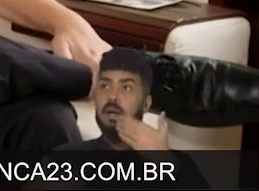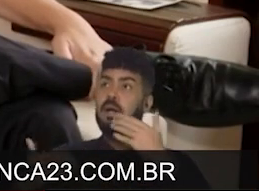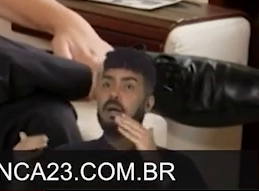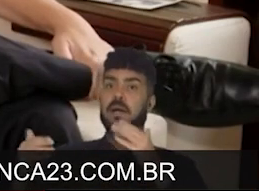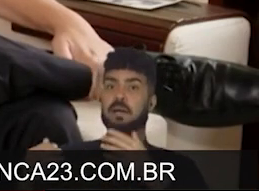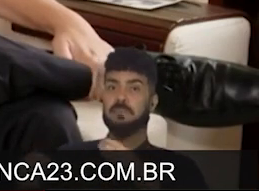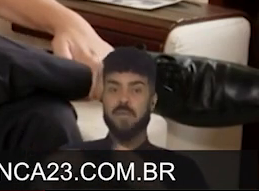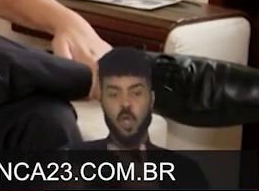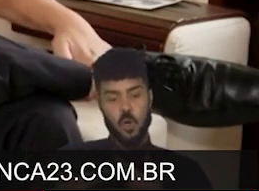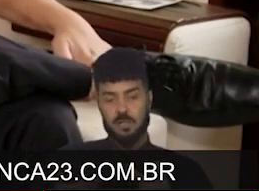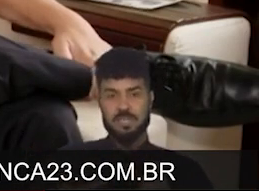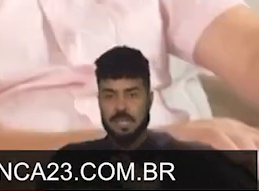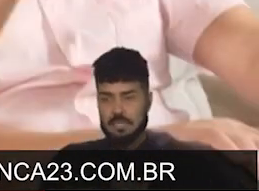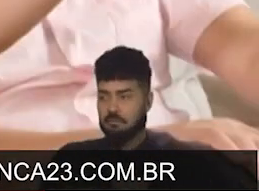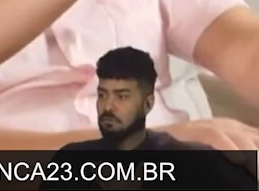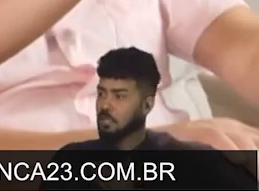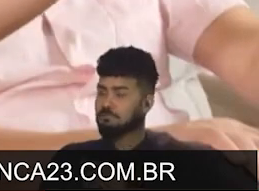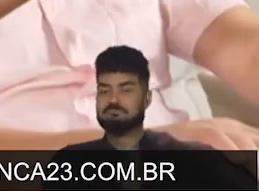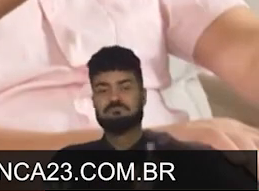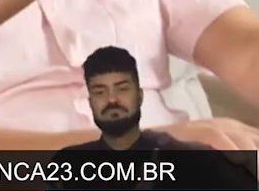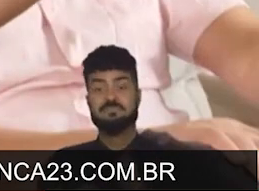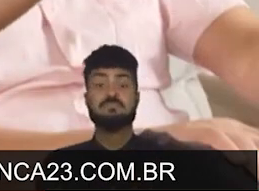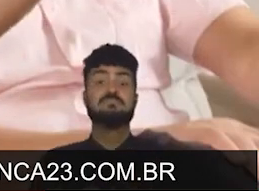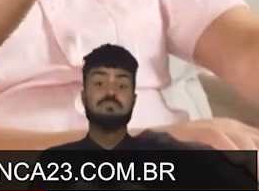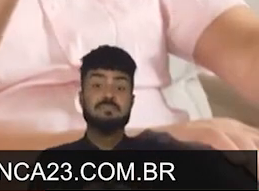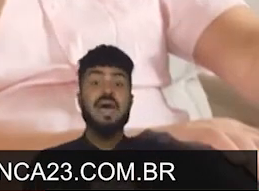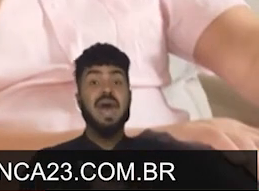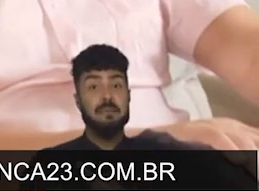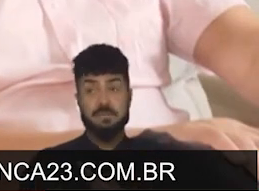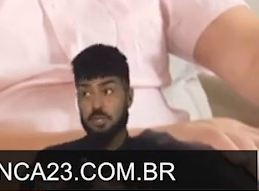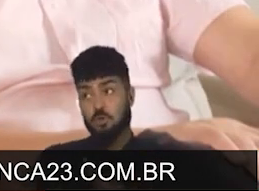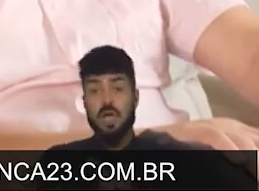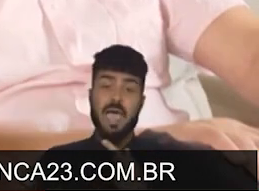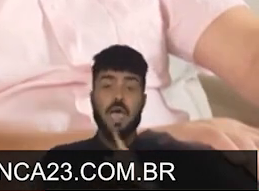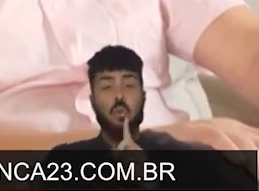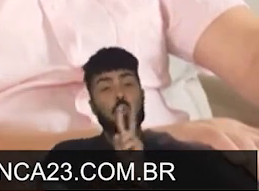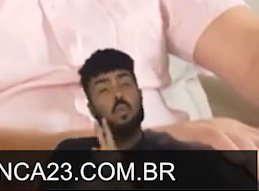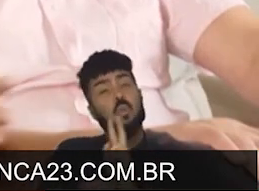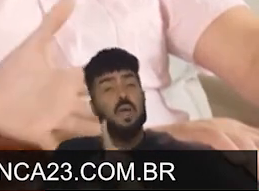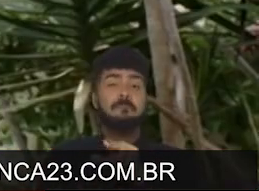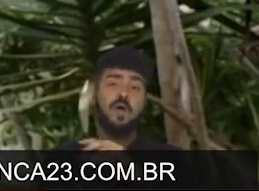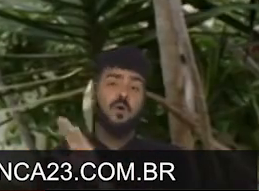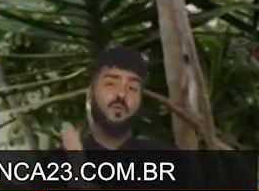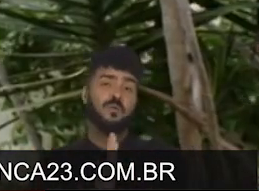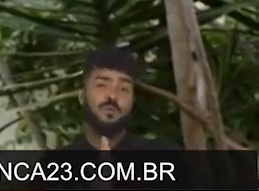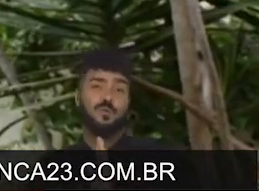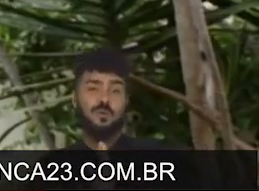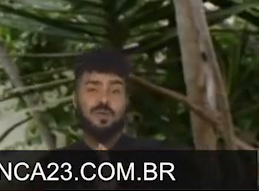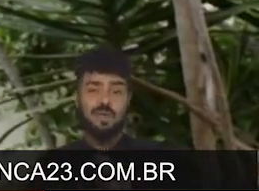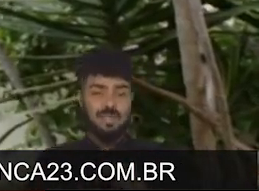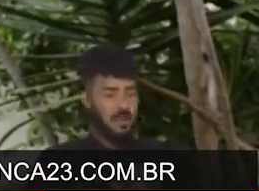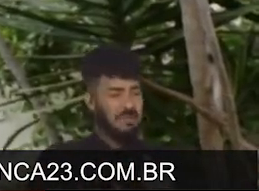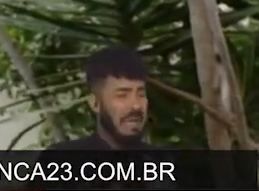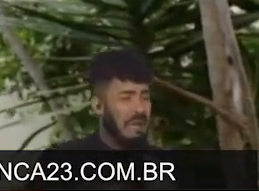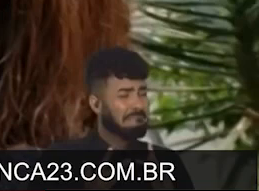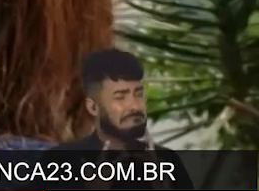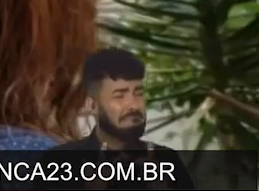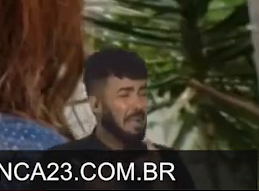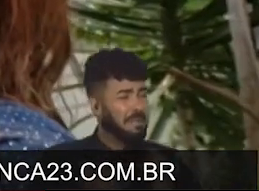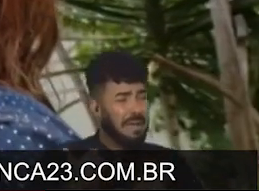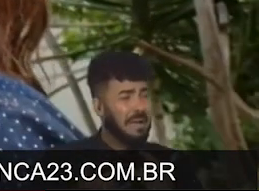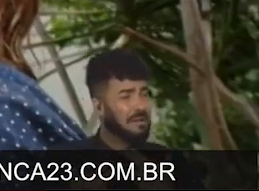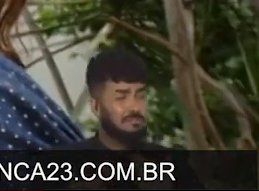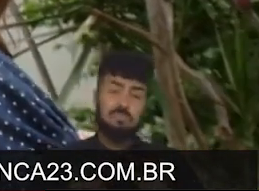as suas coisas com os seus irmãos. Tem uns amigos também que servem para poder suprir essa ideia de ter um irmão, a falta de um irmão para poder brincar,